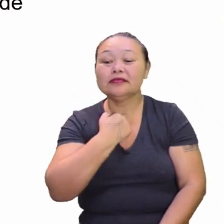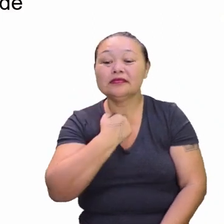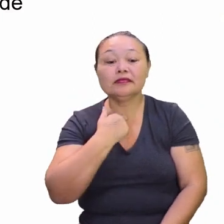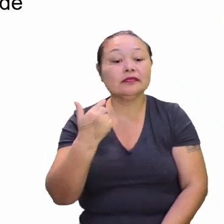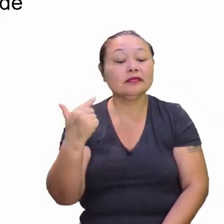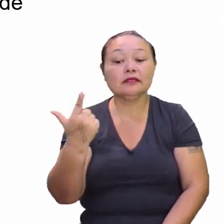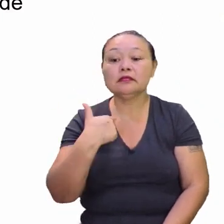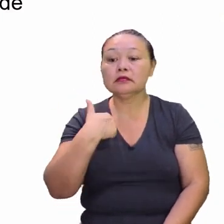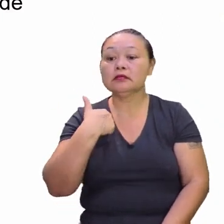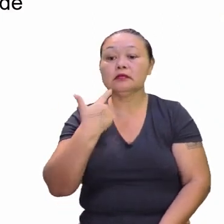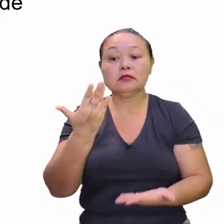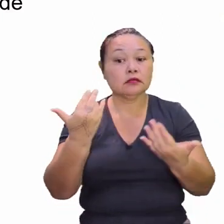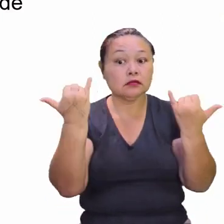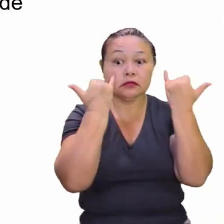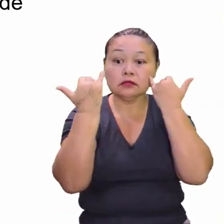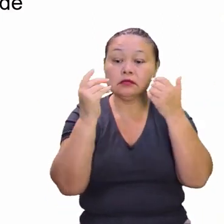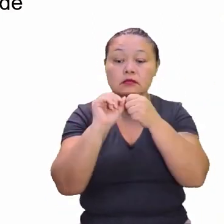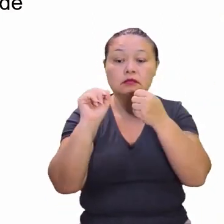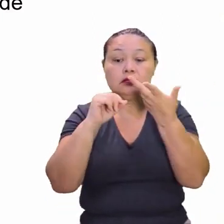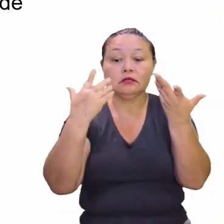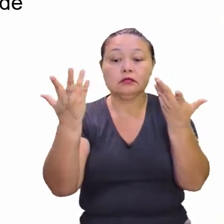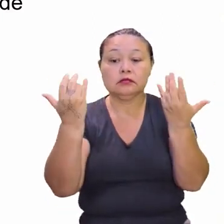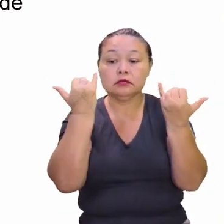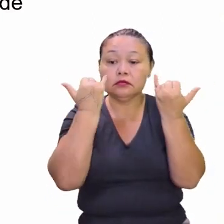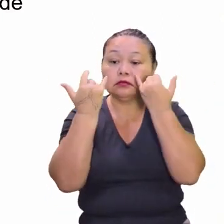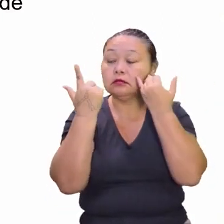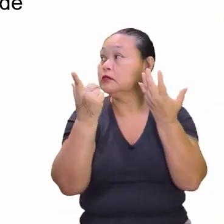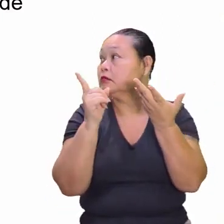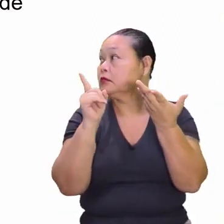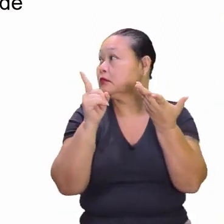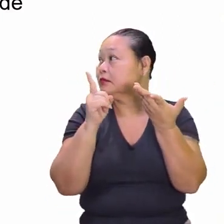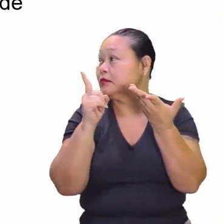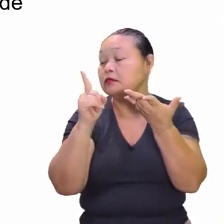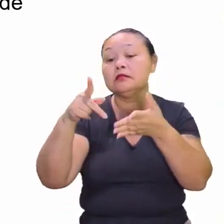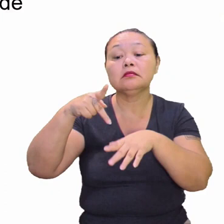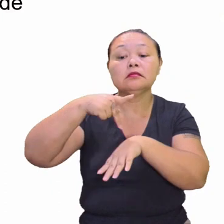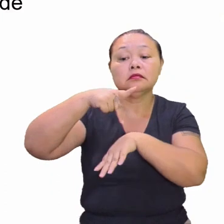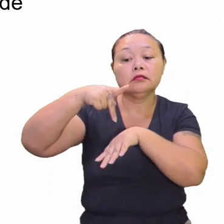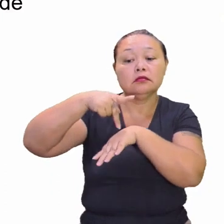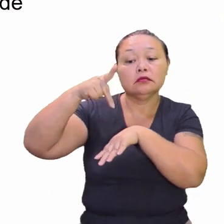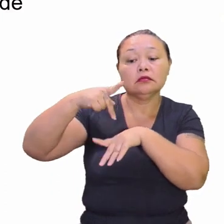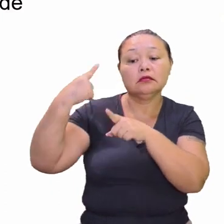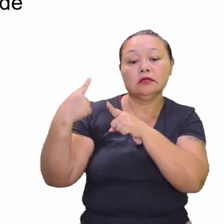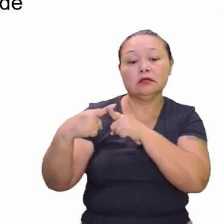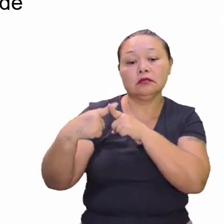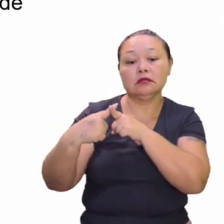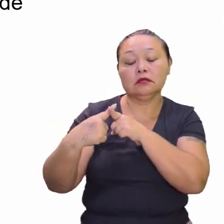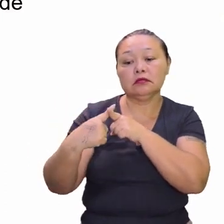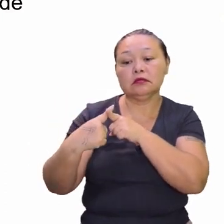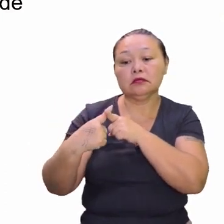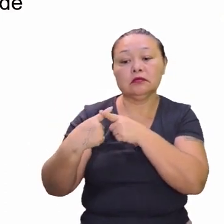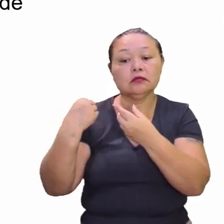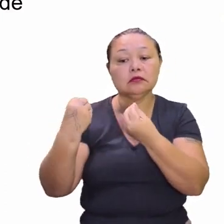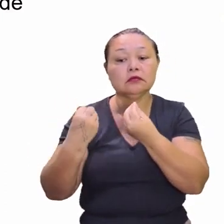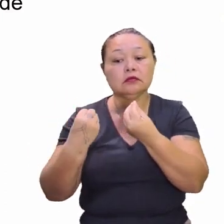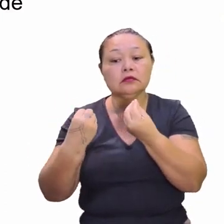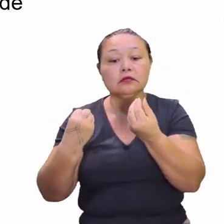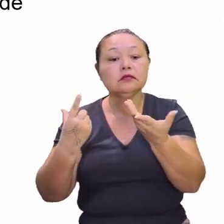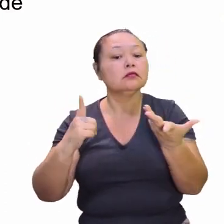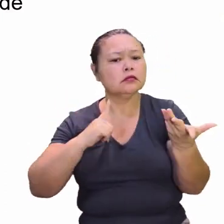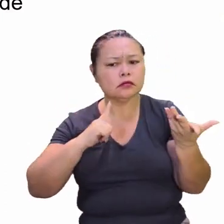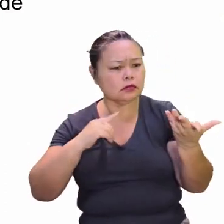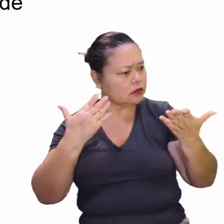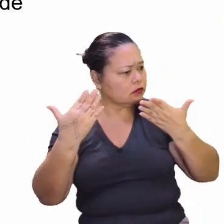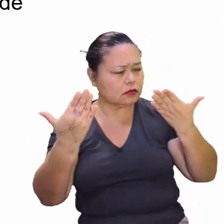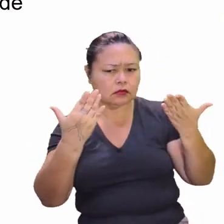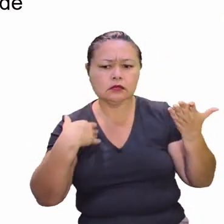pode haver esse tipo de informação, Rogério, num país. Por quê? Como que não pode ter dados